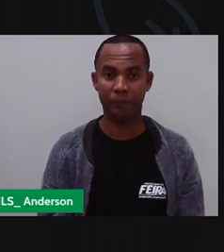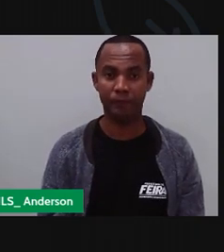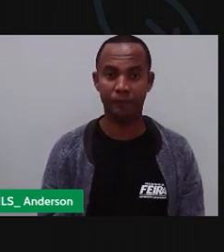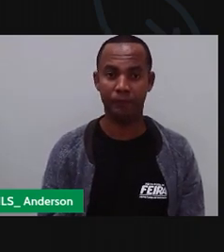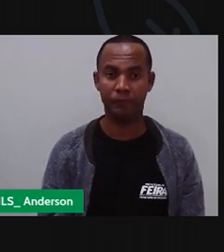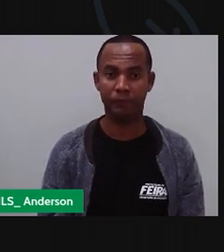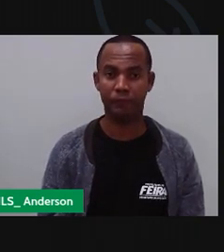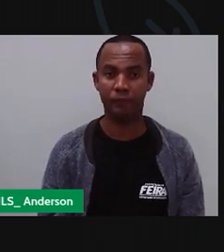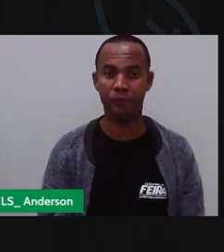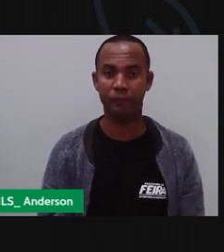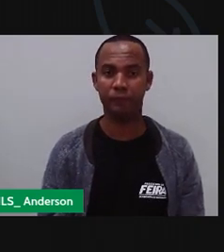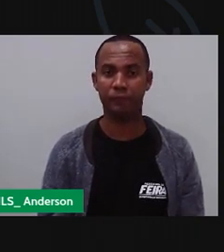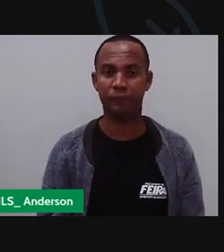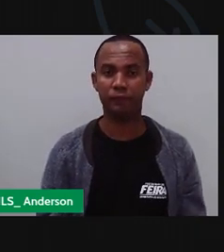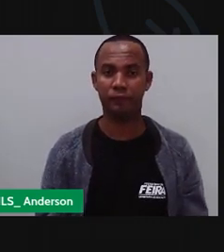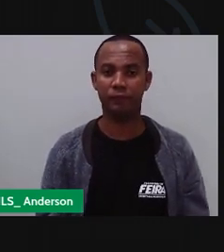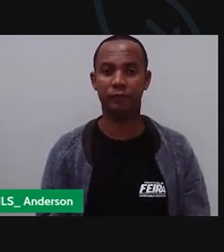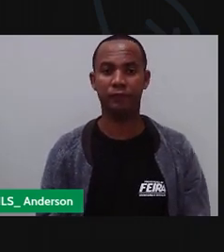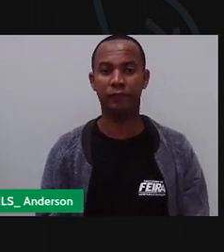Vânia, faça o favor.